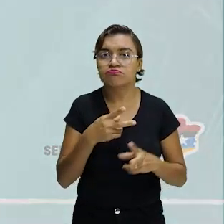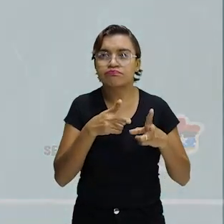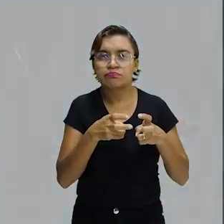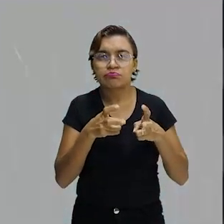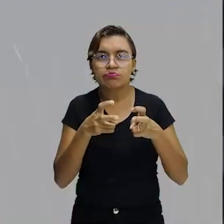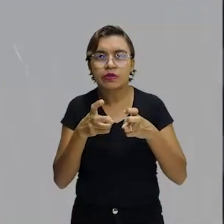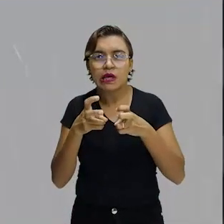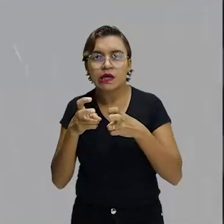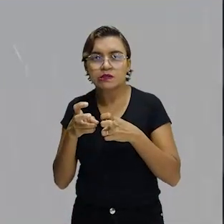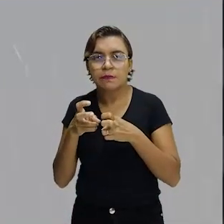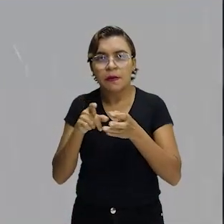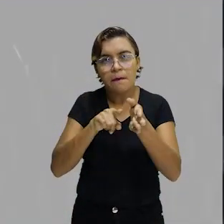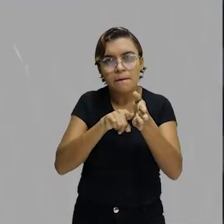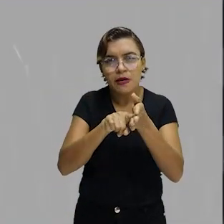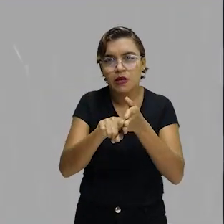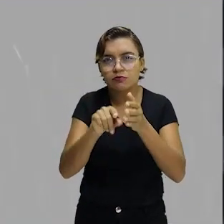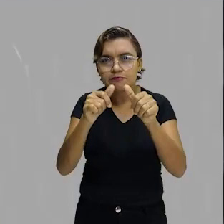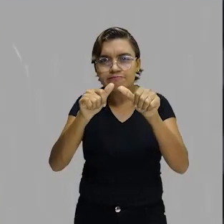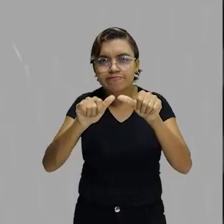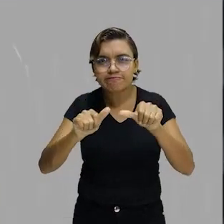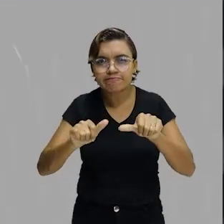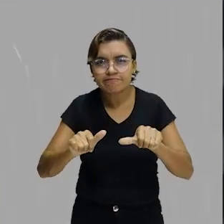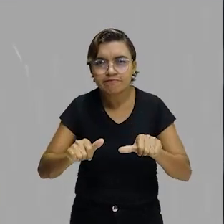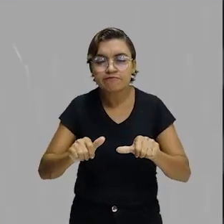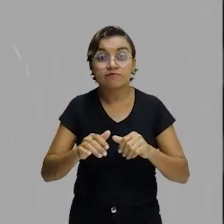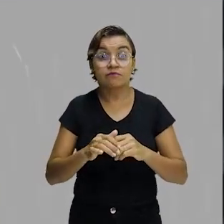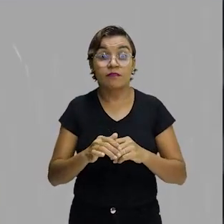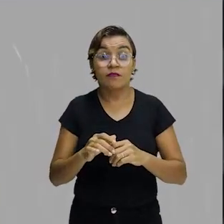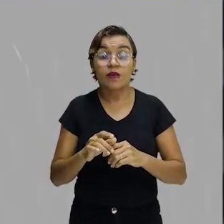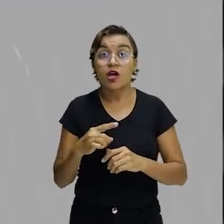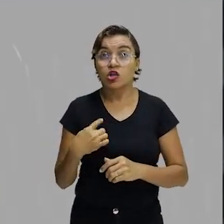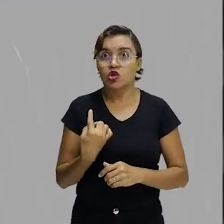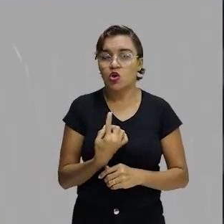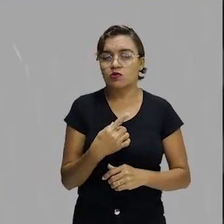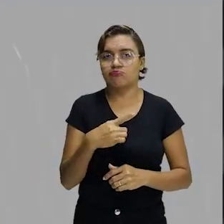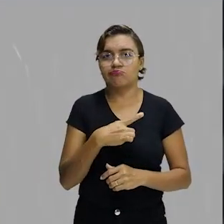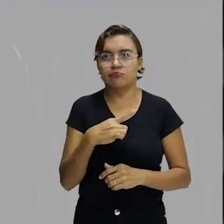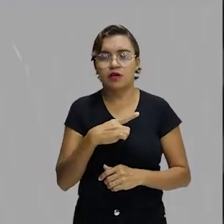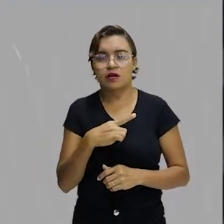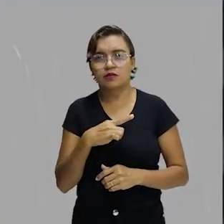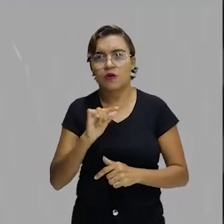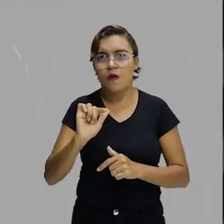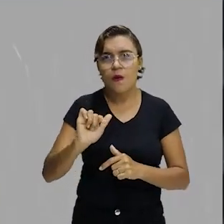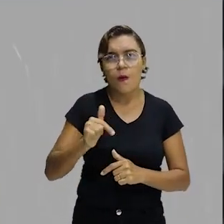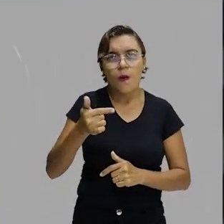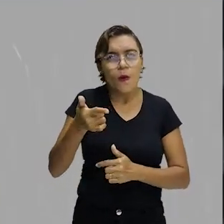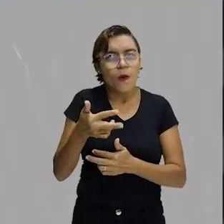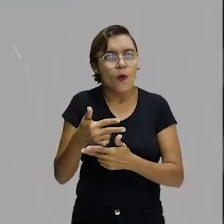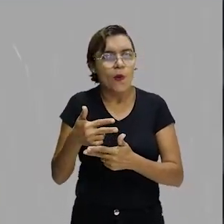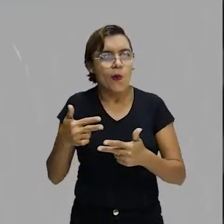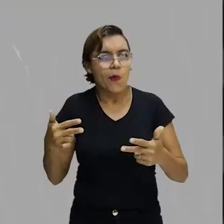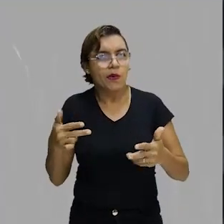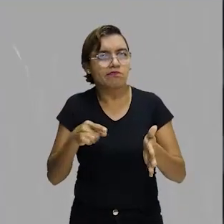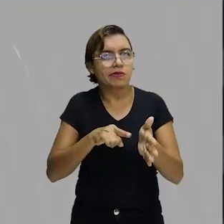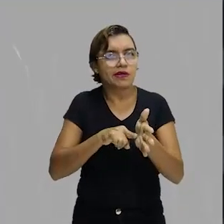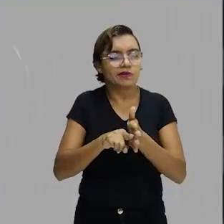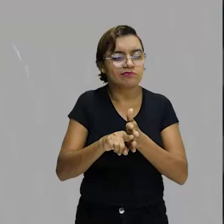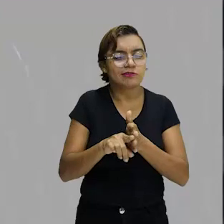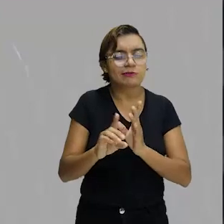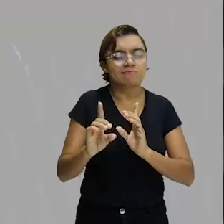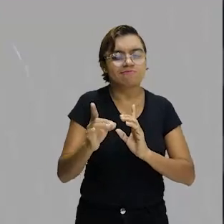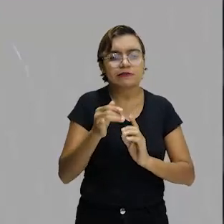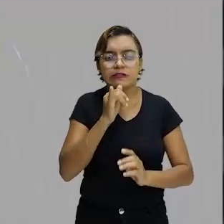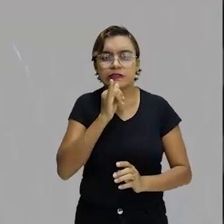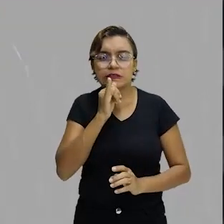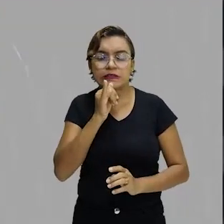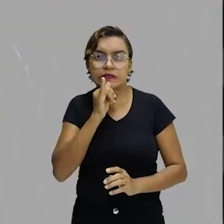dentro de uma questão. Então, por mais que nós tenhamos até outras questões discutíveis